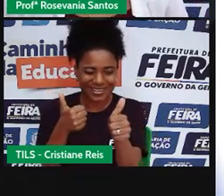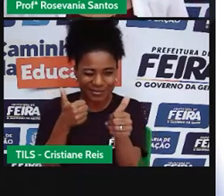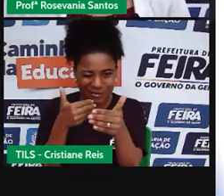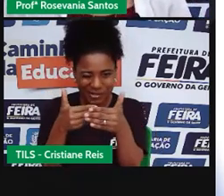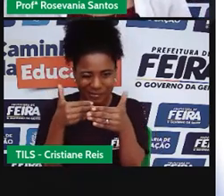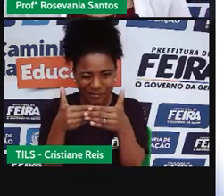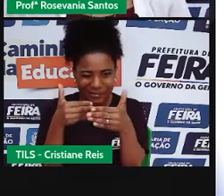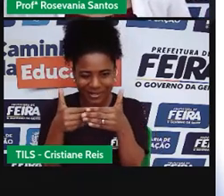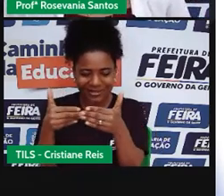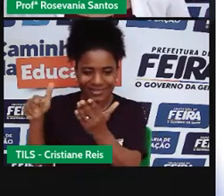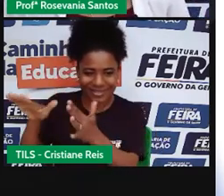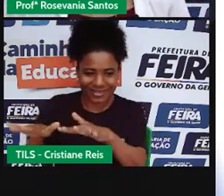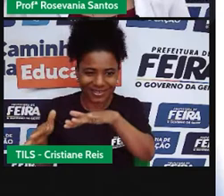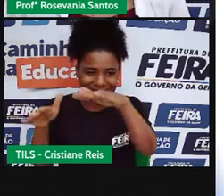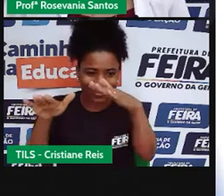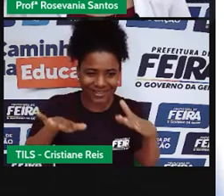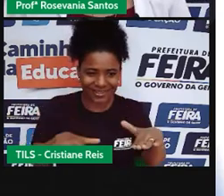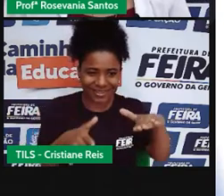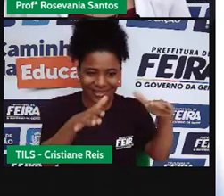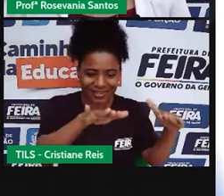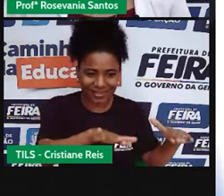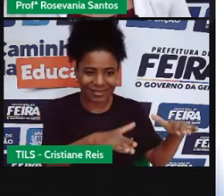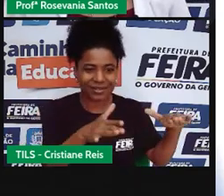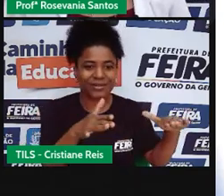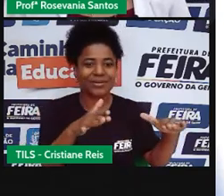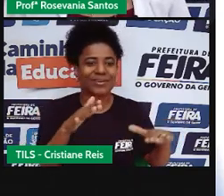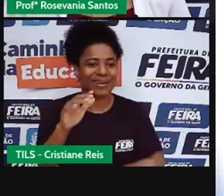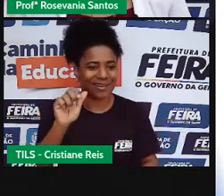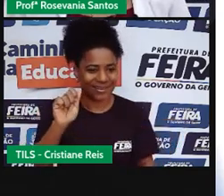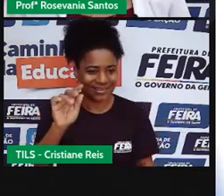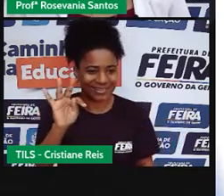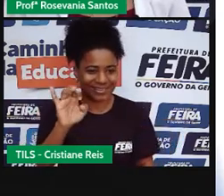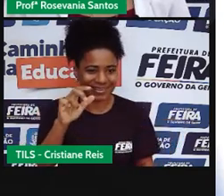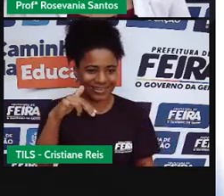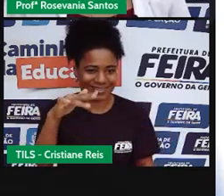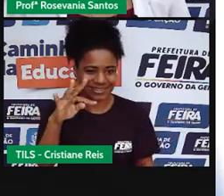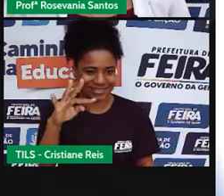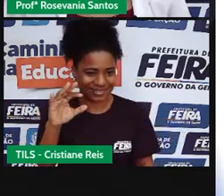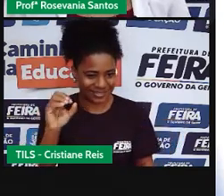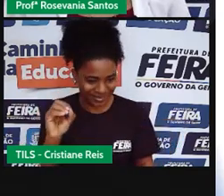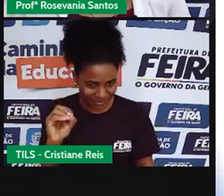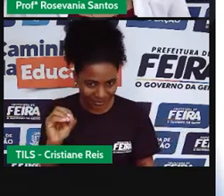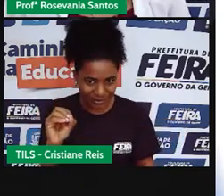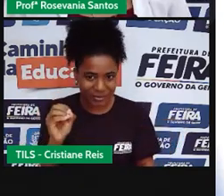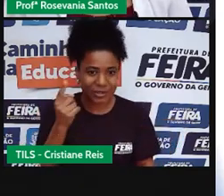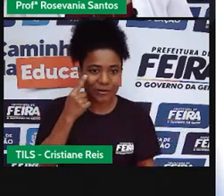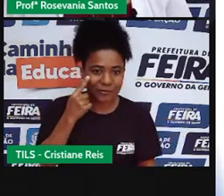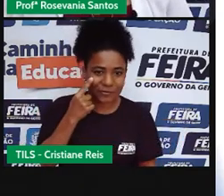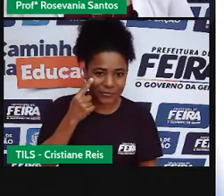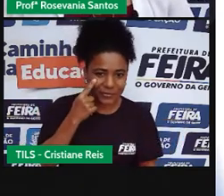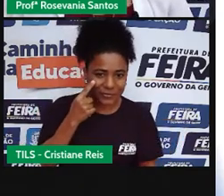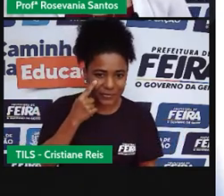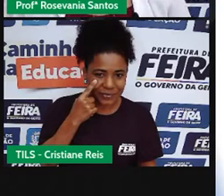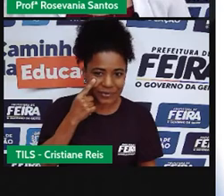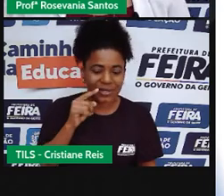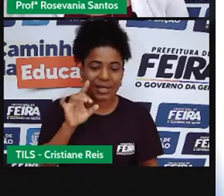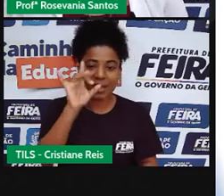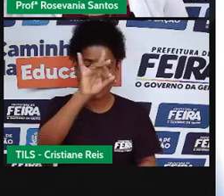ele fica, e aí, consequentemente, eu já sei aqui, ó, ele está representado aqui na cor azul, no mapa,